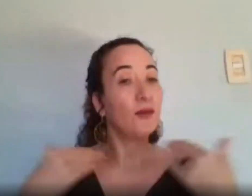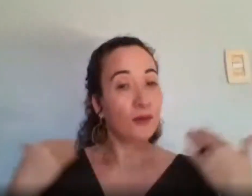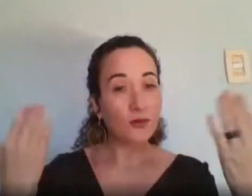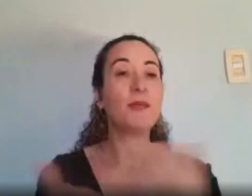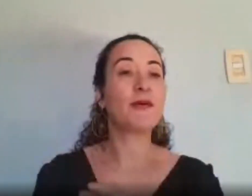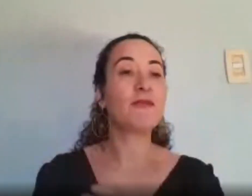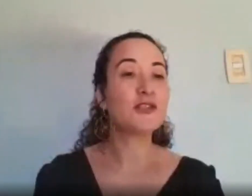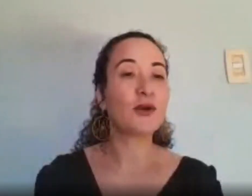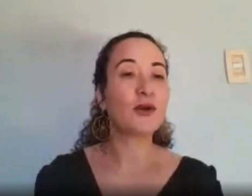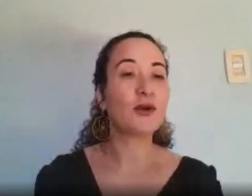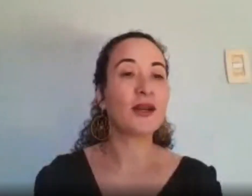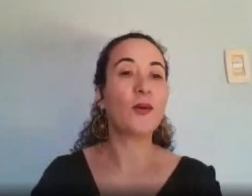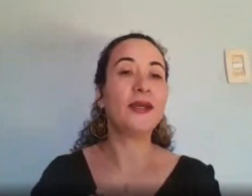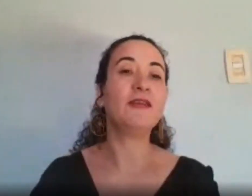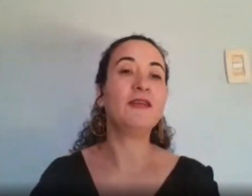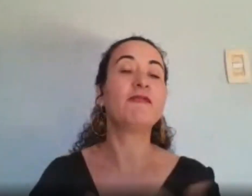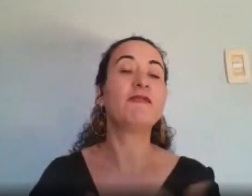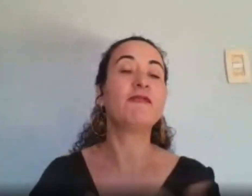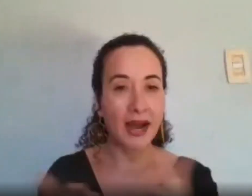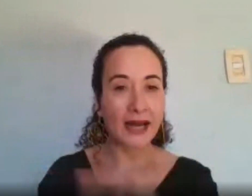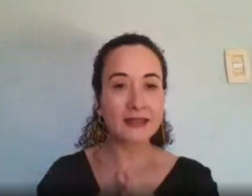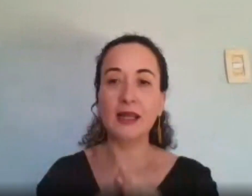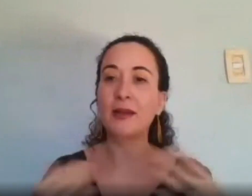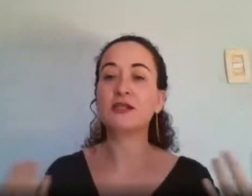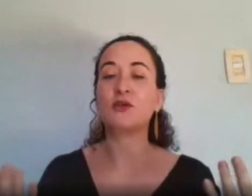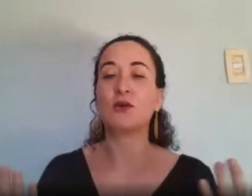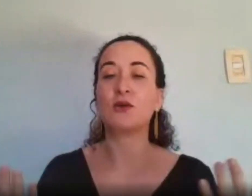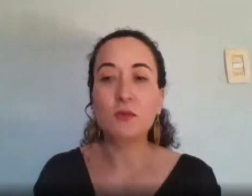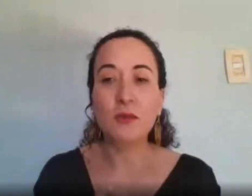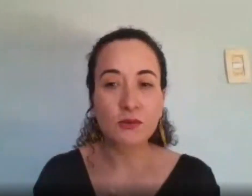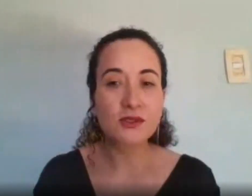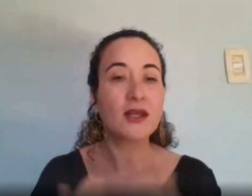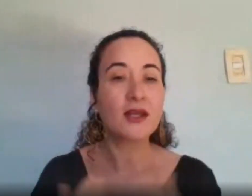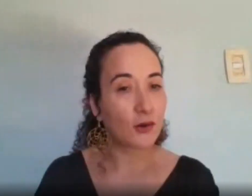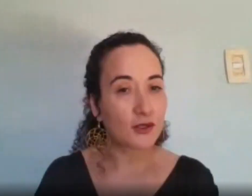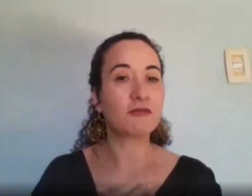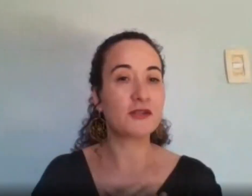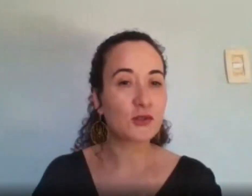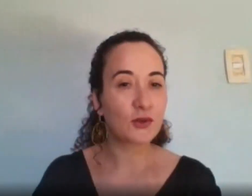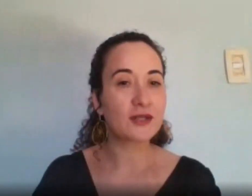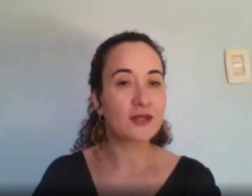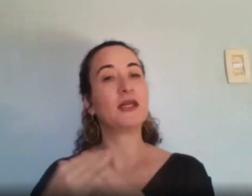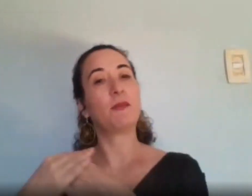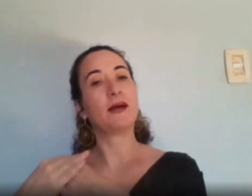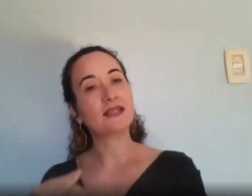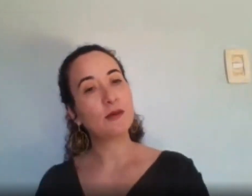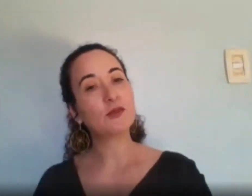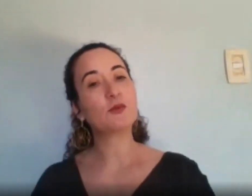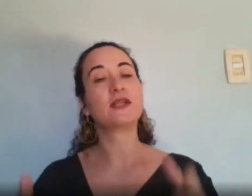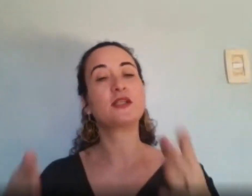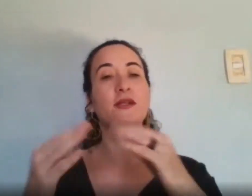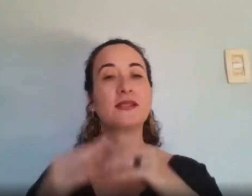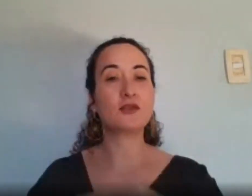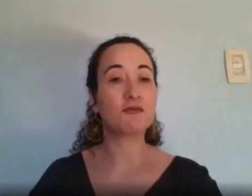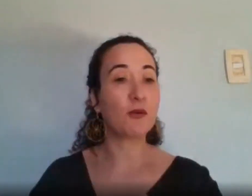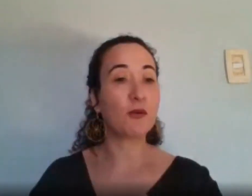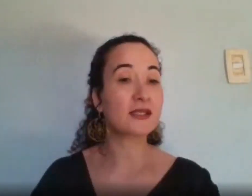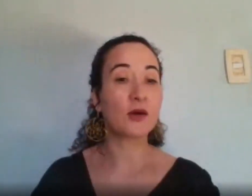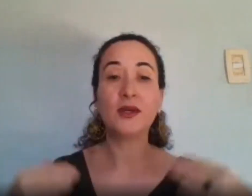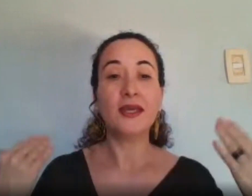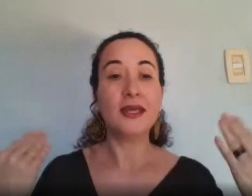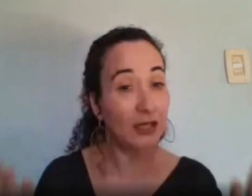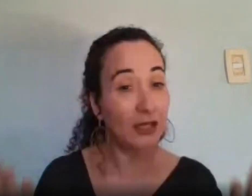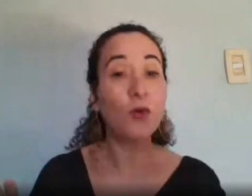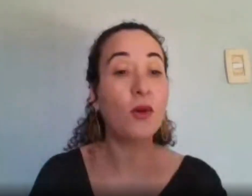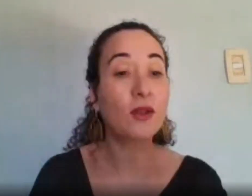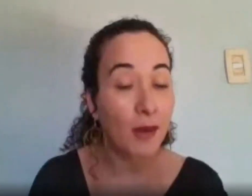hoje, uma profissional aí formada, né, pelas nossas mãos, nós professores também que passamos por esse processo de